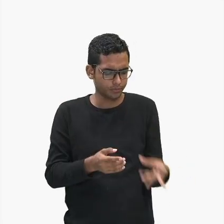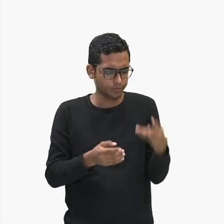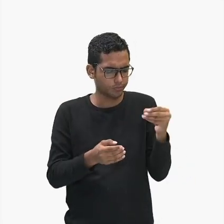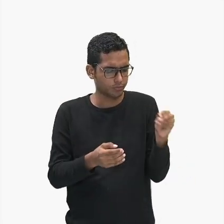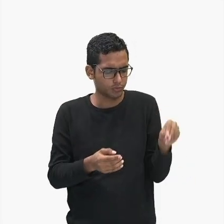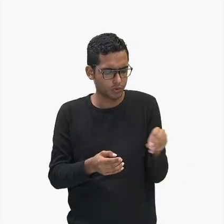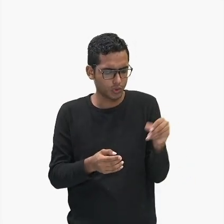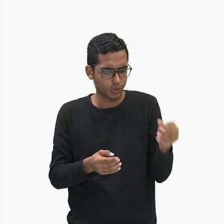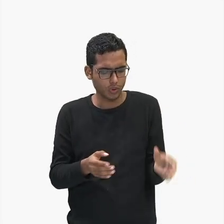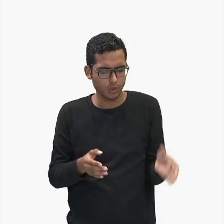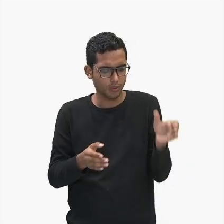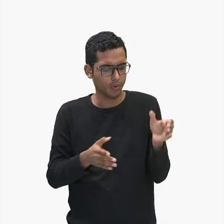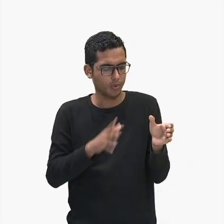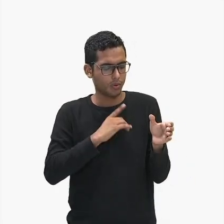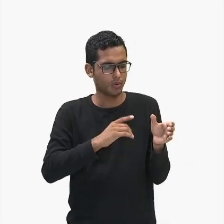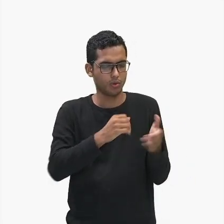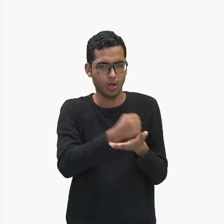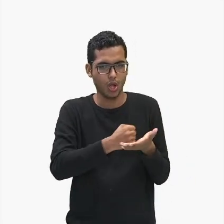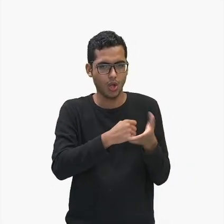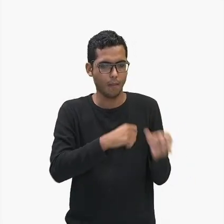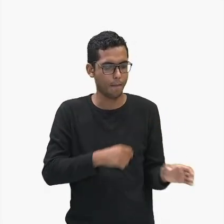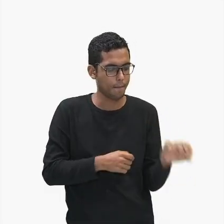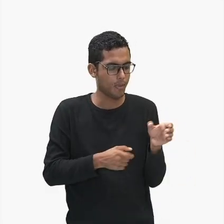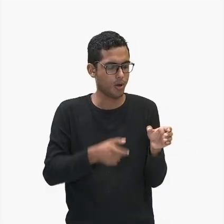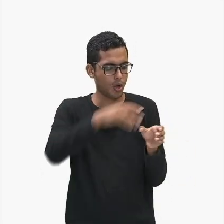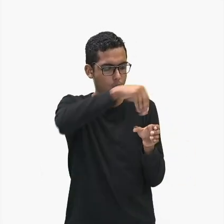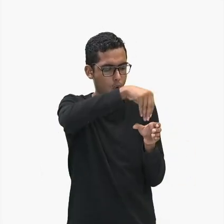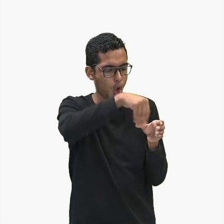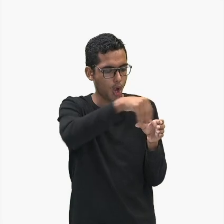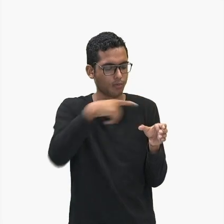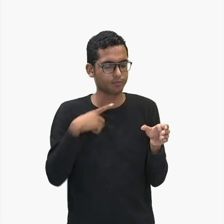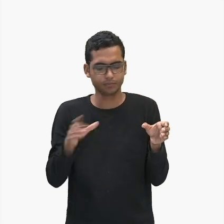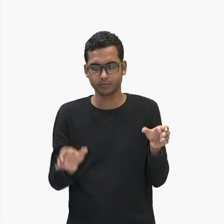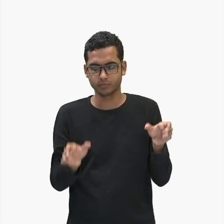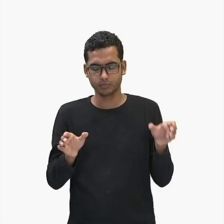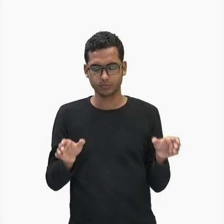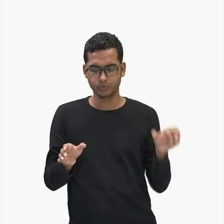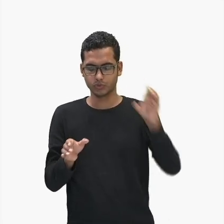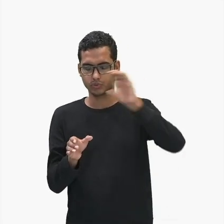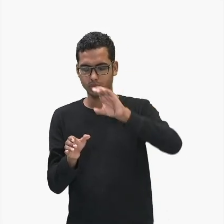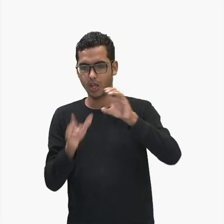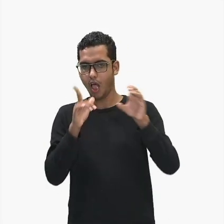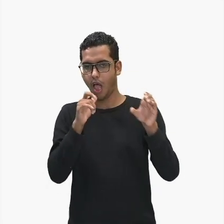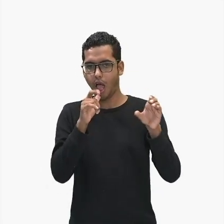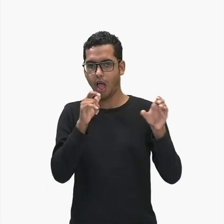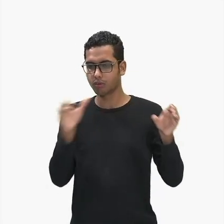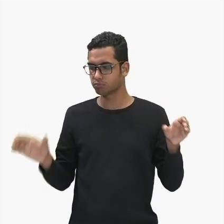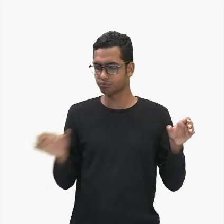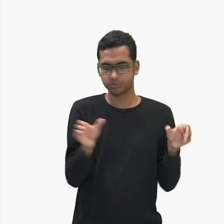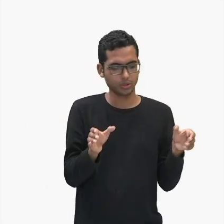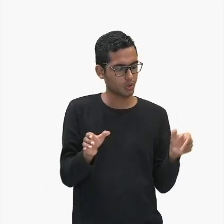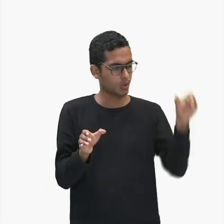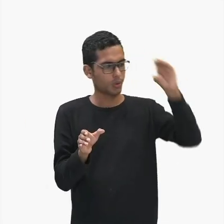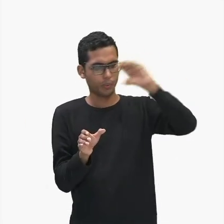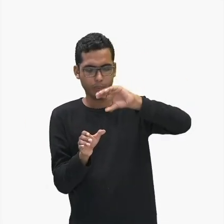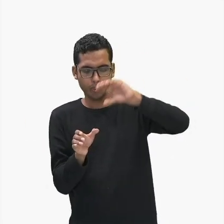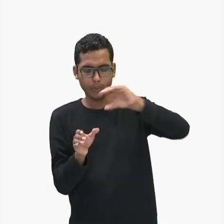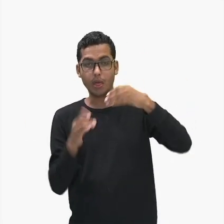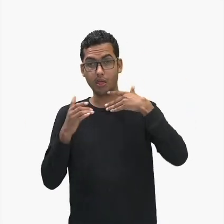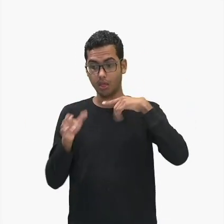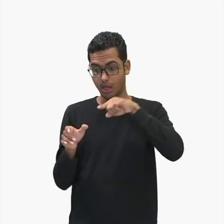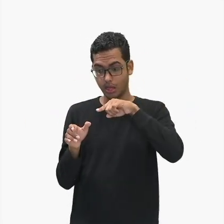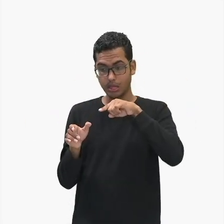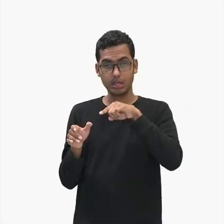água, tá? Não é qualquer água. É uma água natural, é uma água